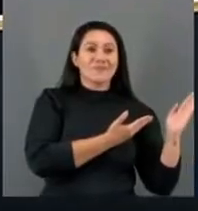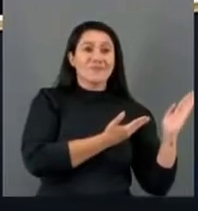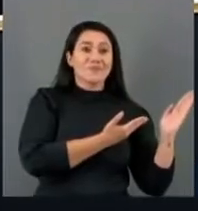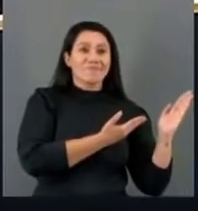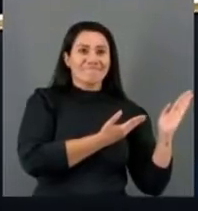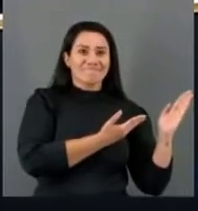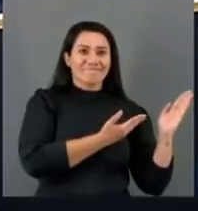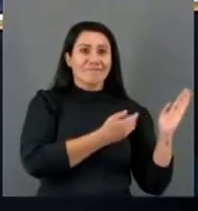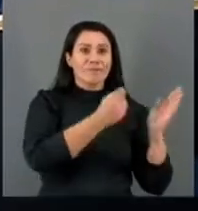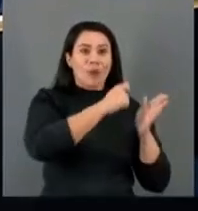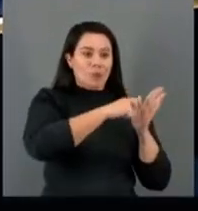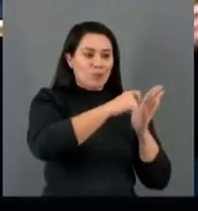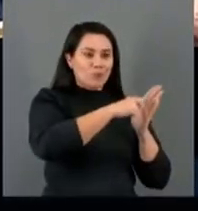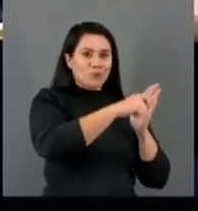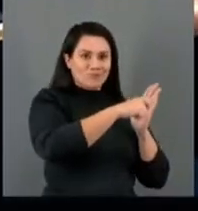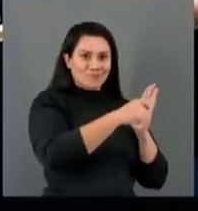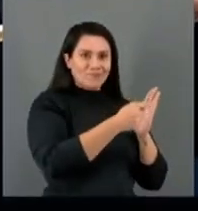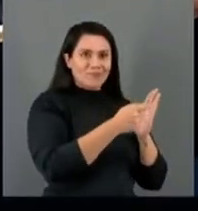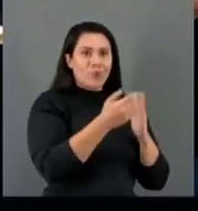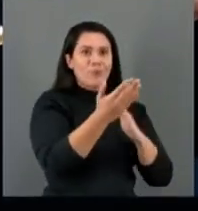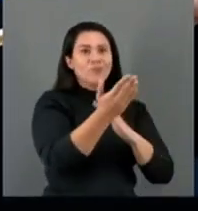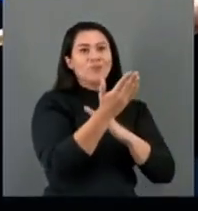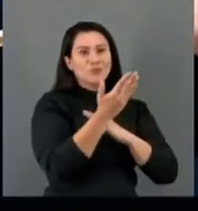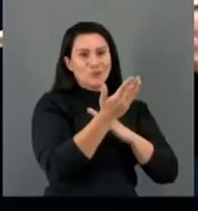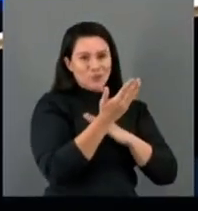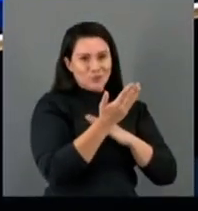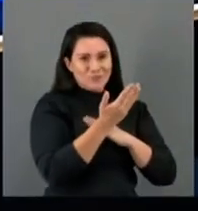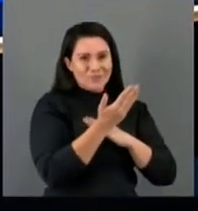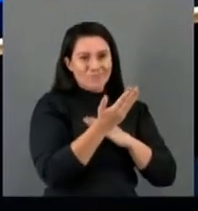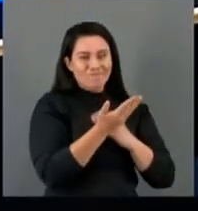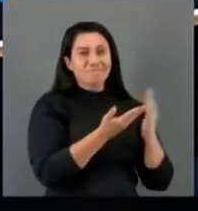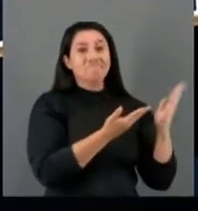e vou, pedindo aqui a ajuda dos universitários,